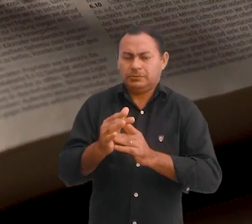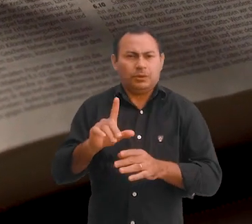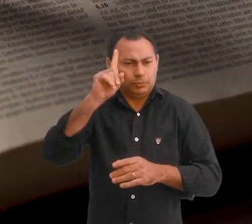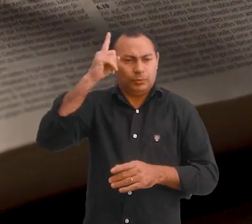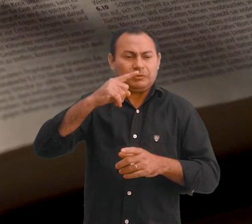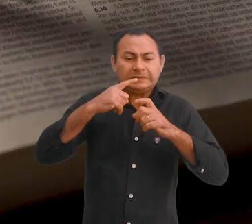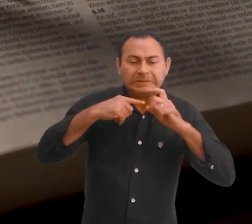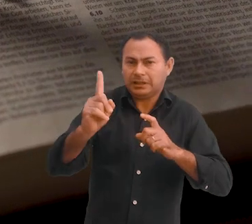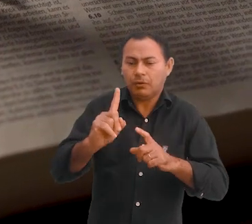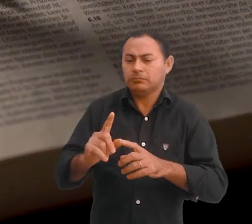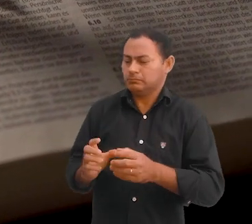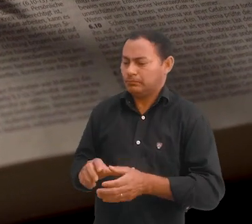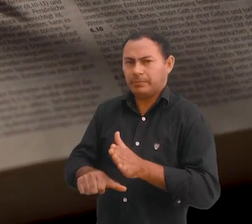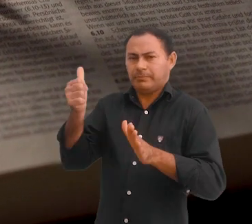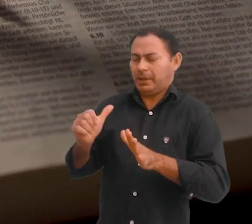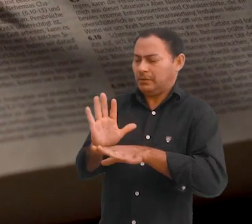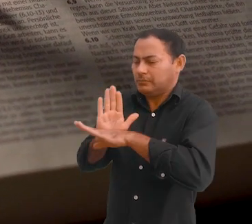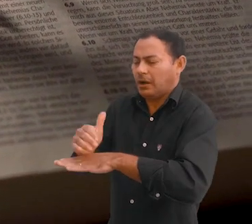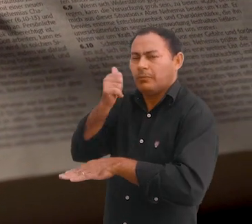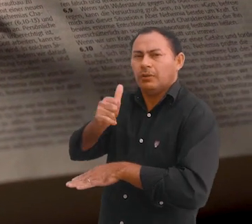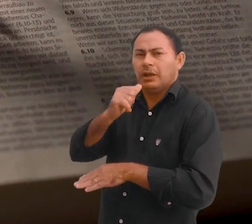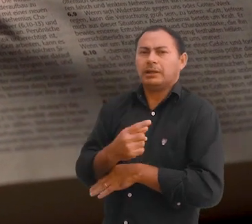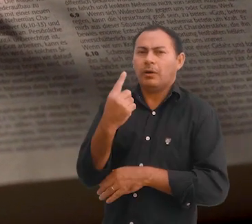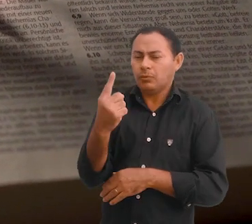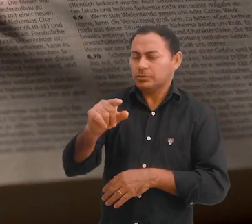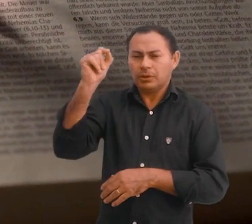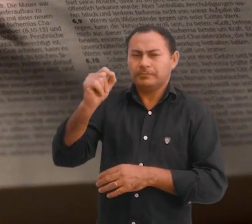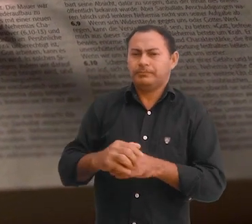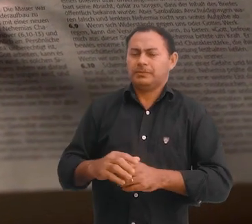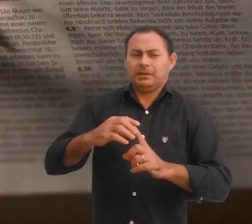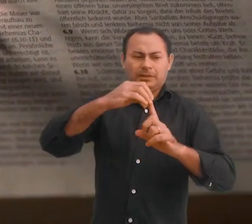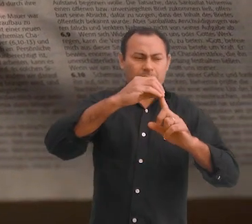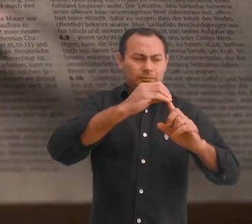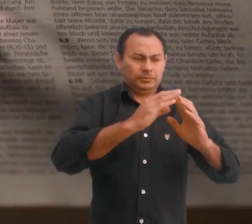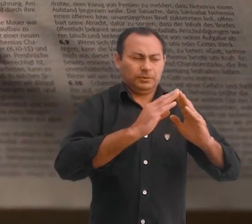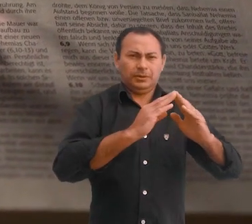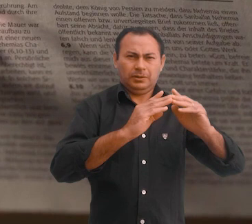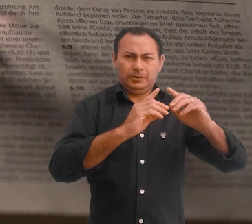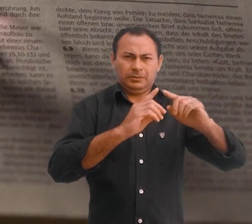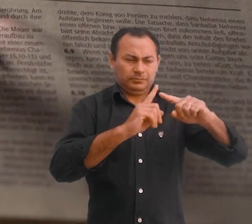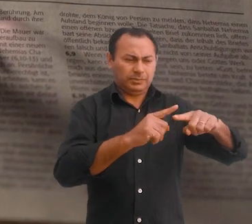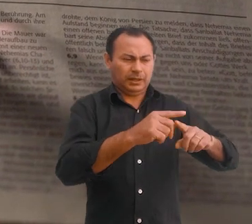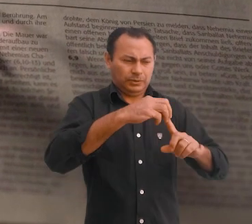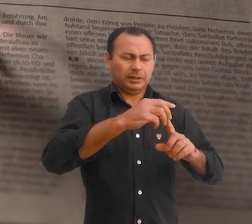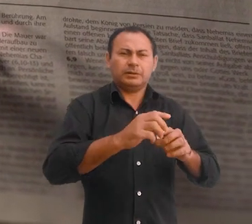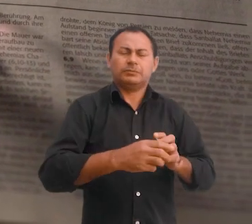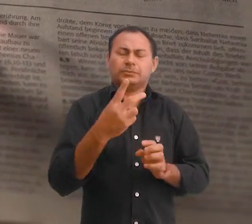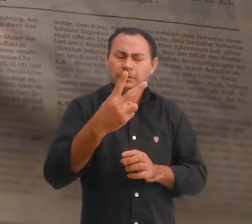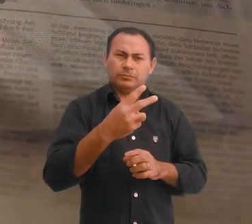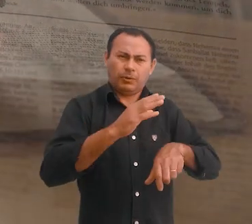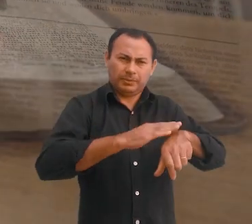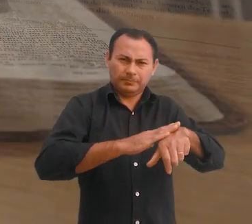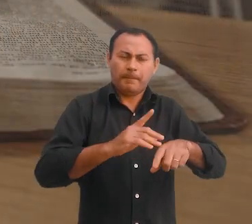isso Jesus não teve dúvidas ao estabelecer a mulher como sua prioridade número 1 e o dirigente da sinagoga como prioridade número